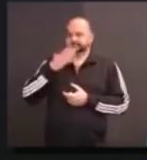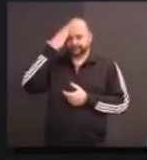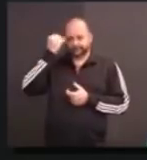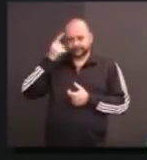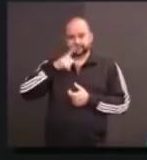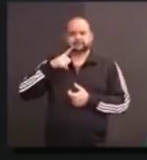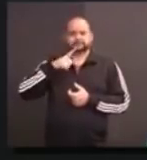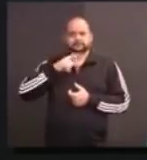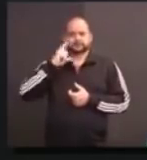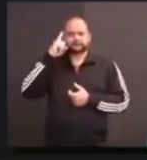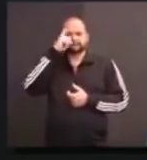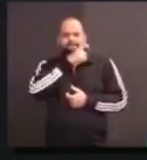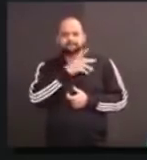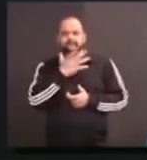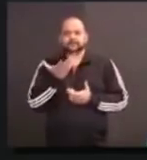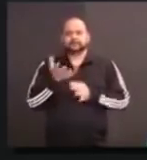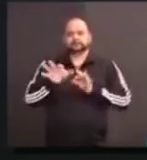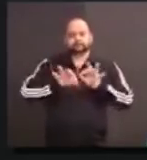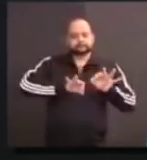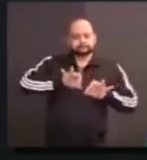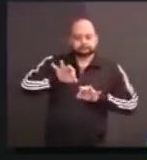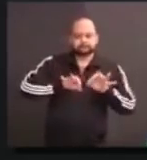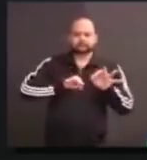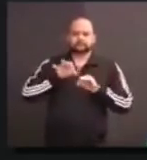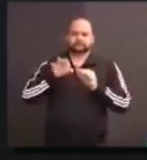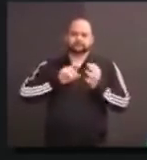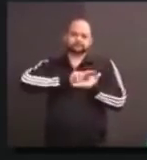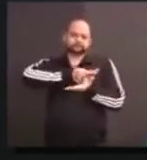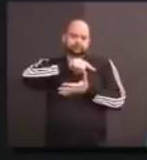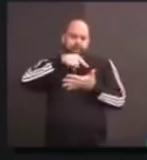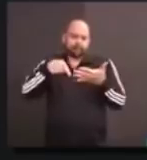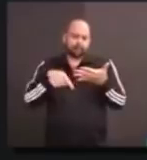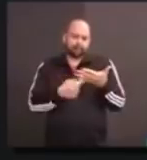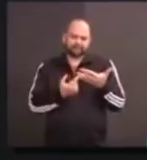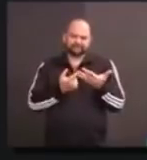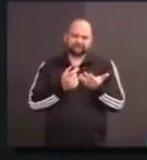dificuldades em todos os sentidos.